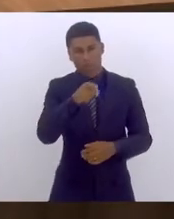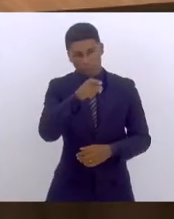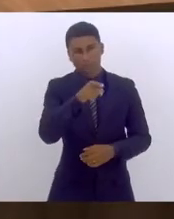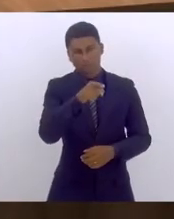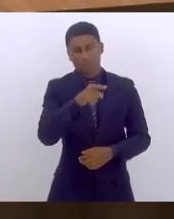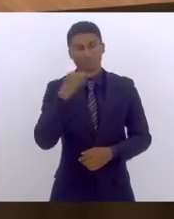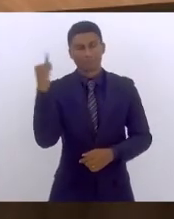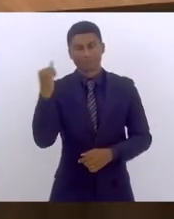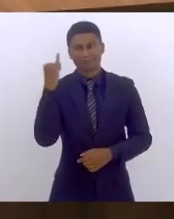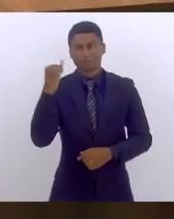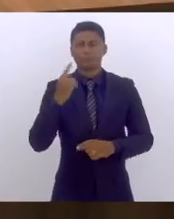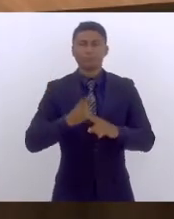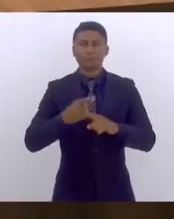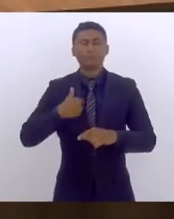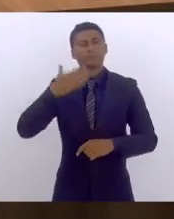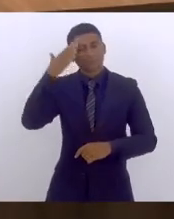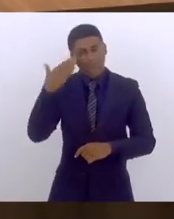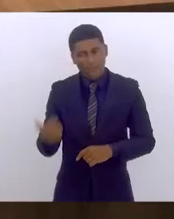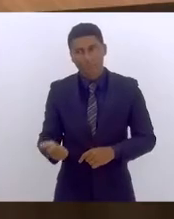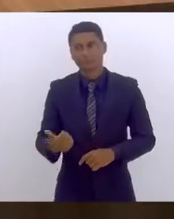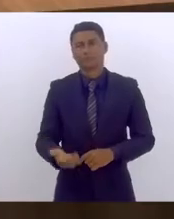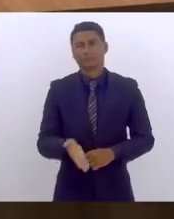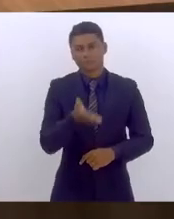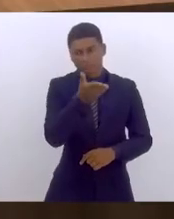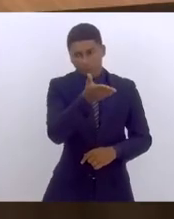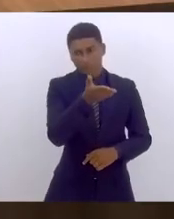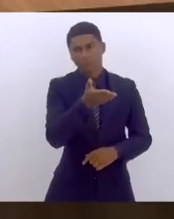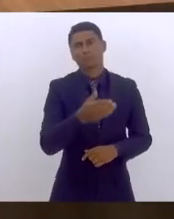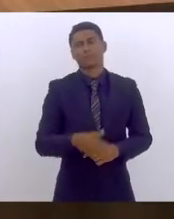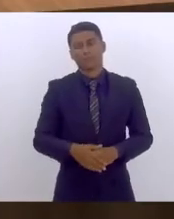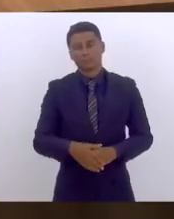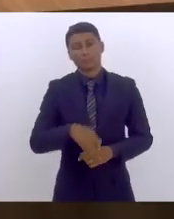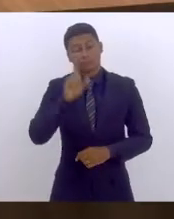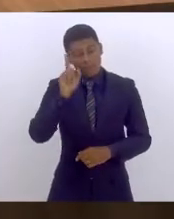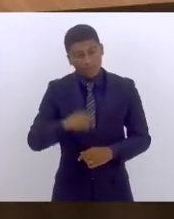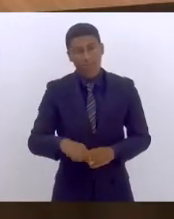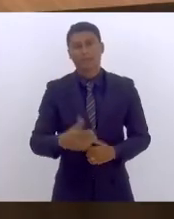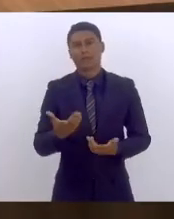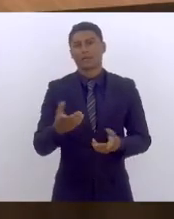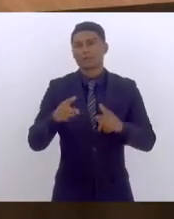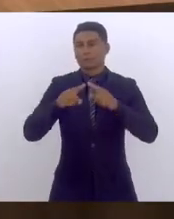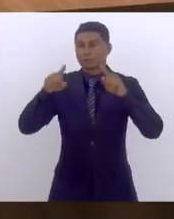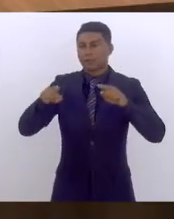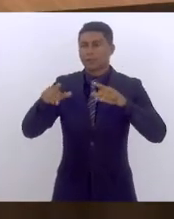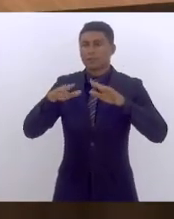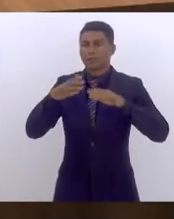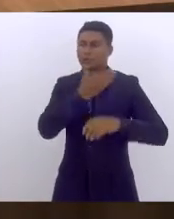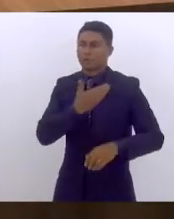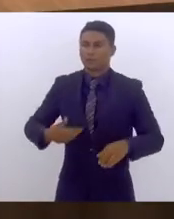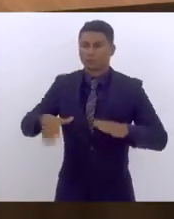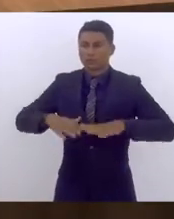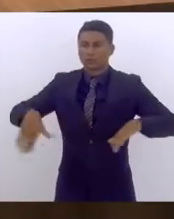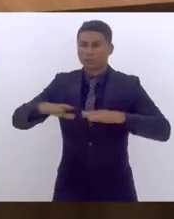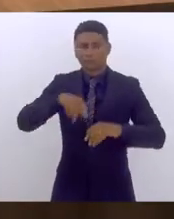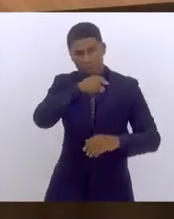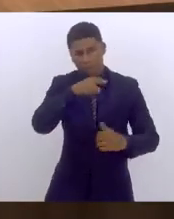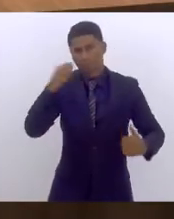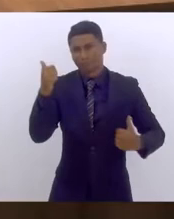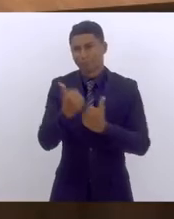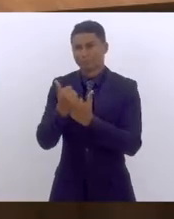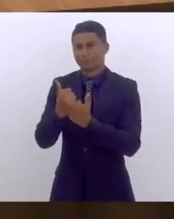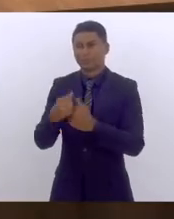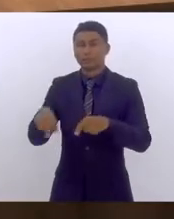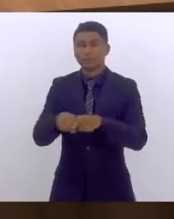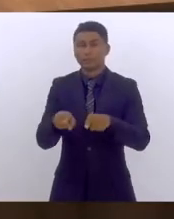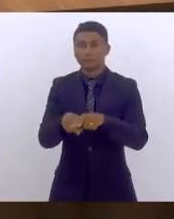momento. Sei que Vossa Excelência é uma defensora do servidor público, Vossa Excelência é uma defensora das carreiras da